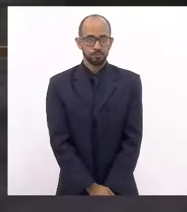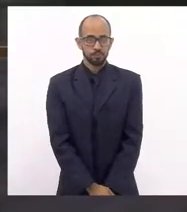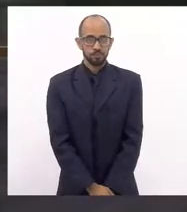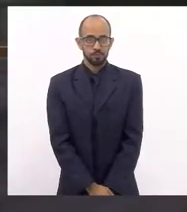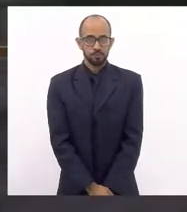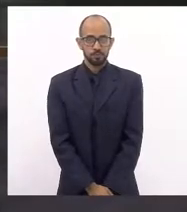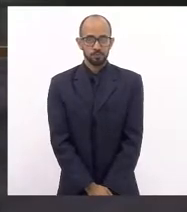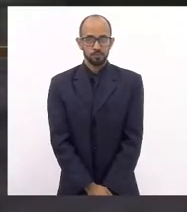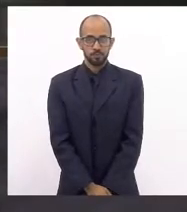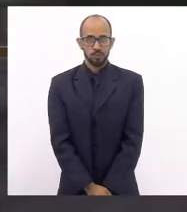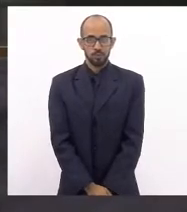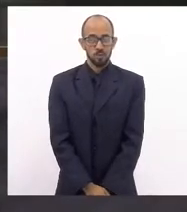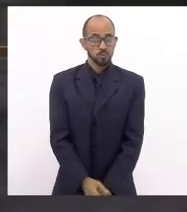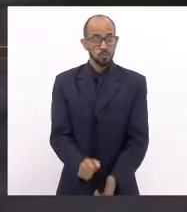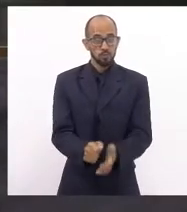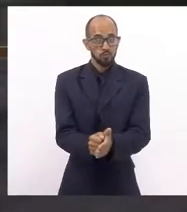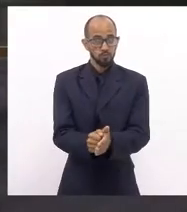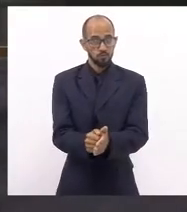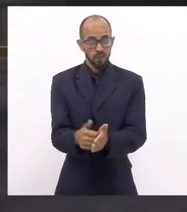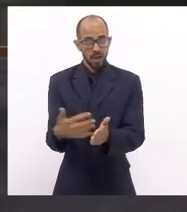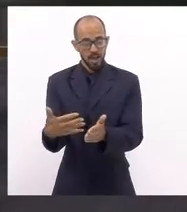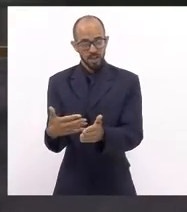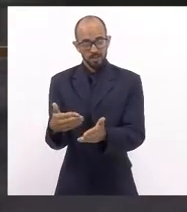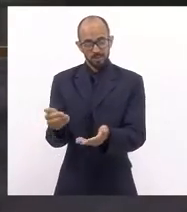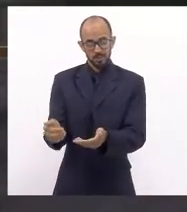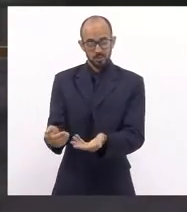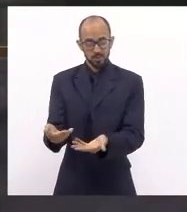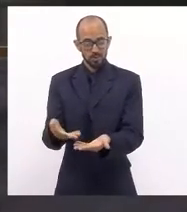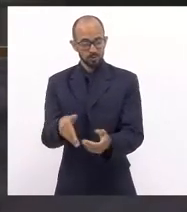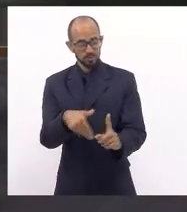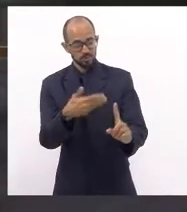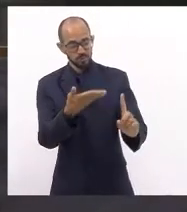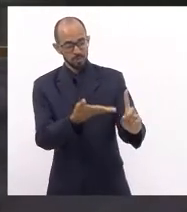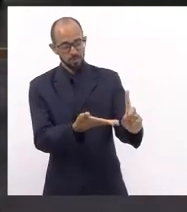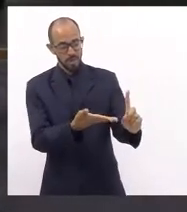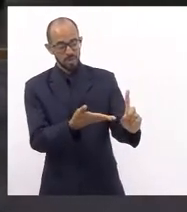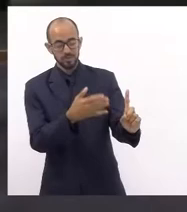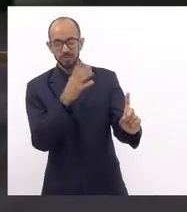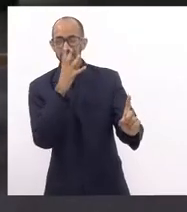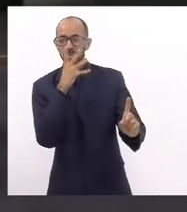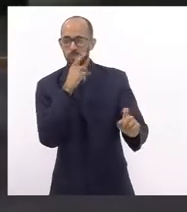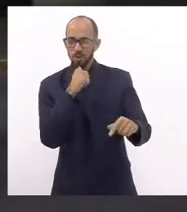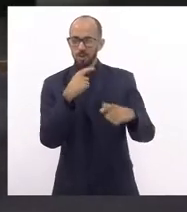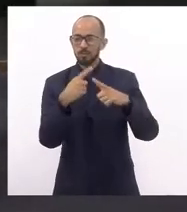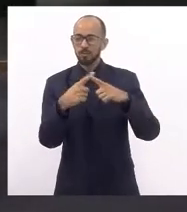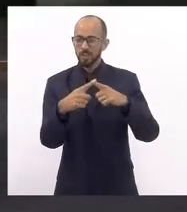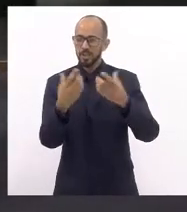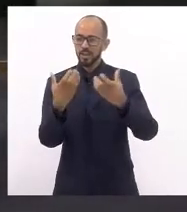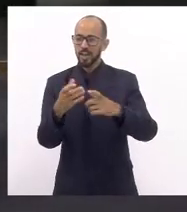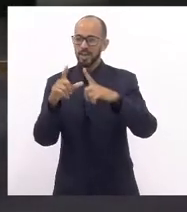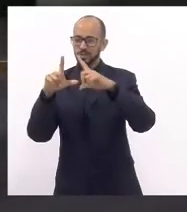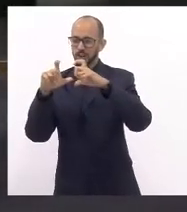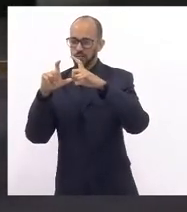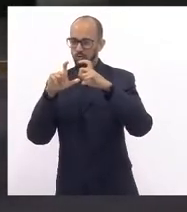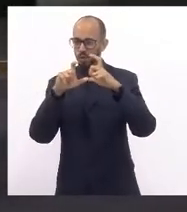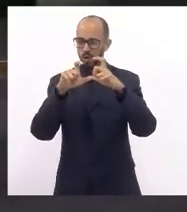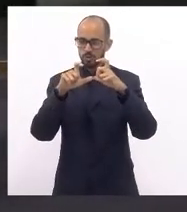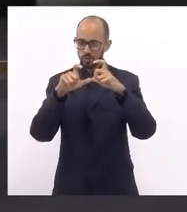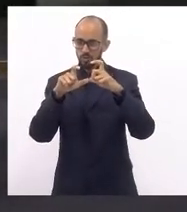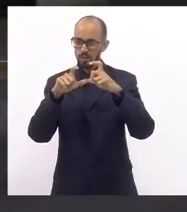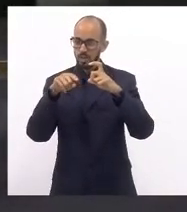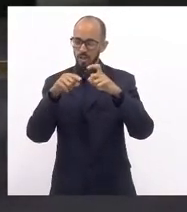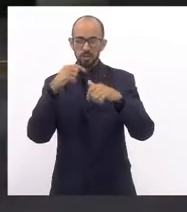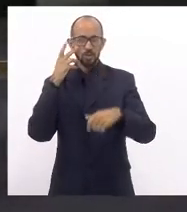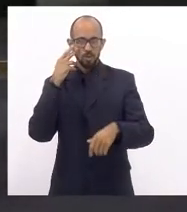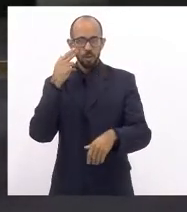Como são muitos agraciados, demora um pouco mesmo, né? Todo mundo quer registrar suas fotos. Faz